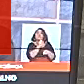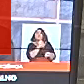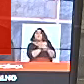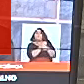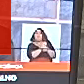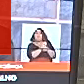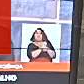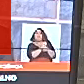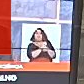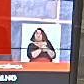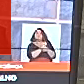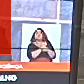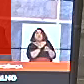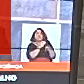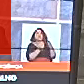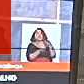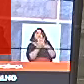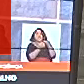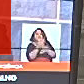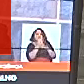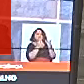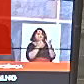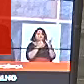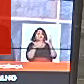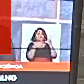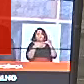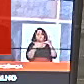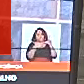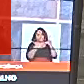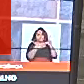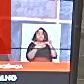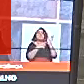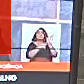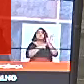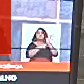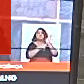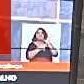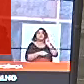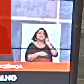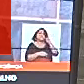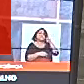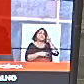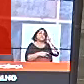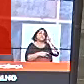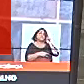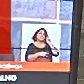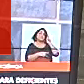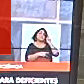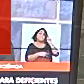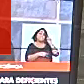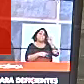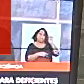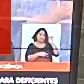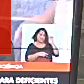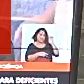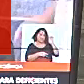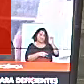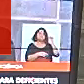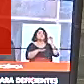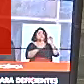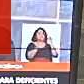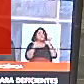pelo Sindipasse. E eu concordo também com quem me antecedeu, que falou, a minha opinião é também de que